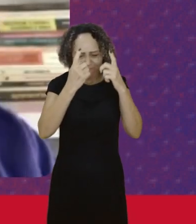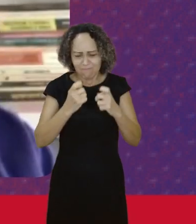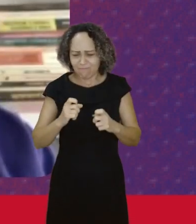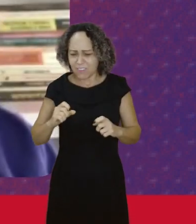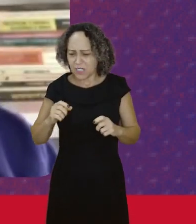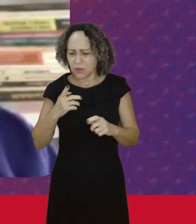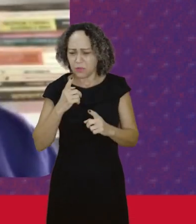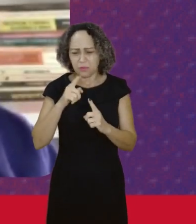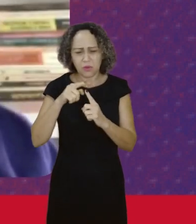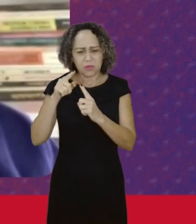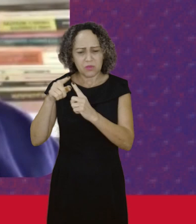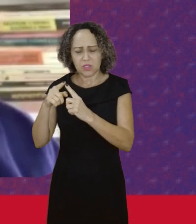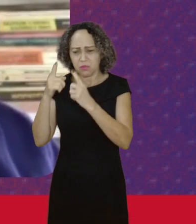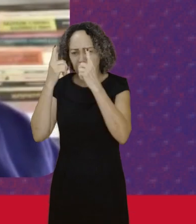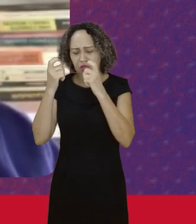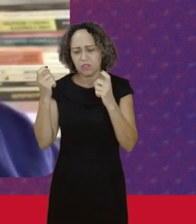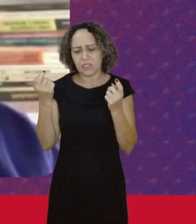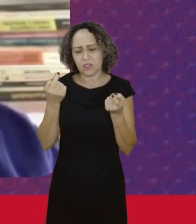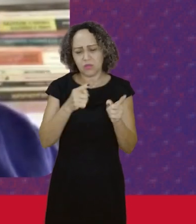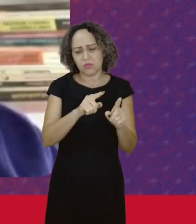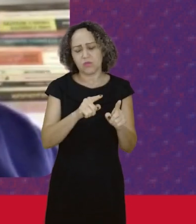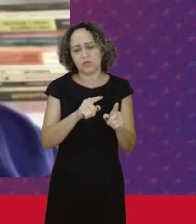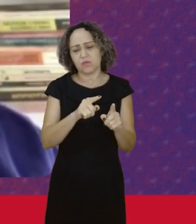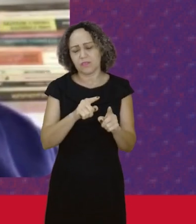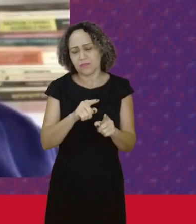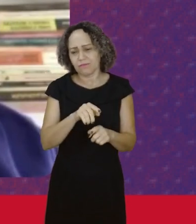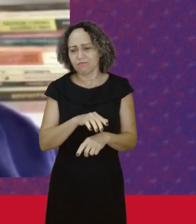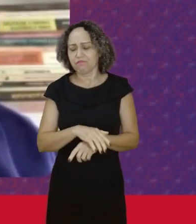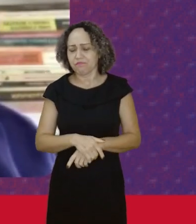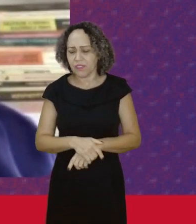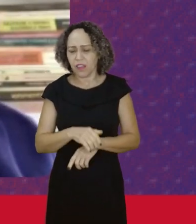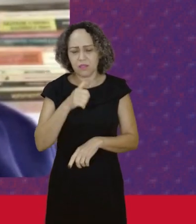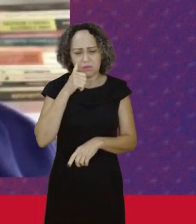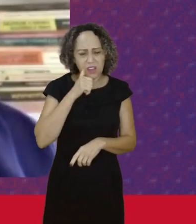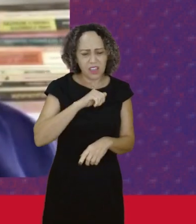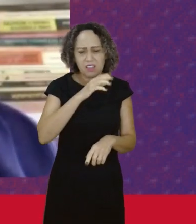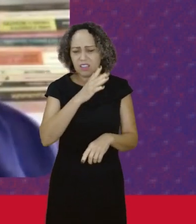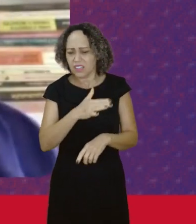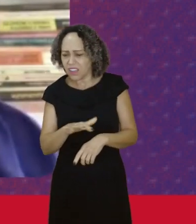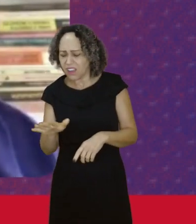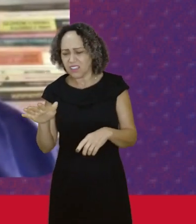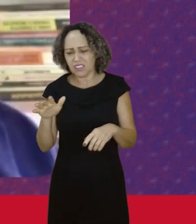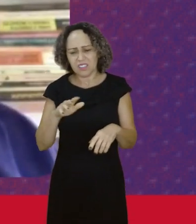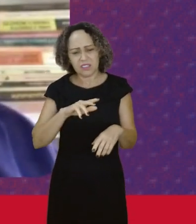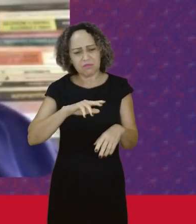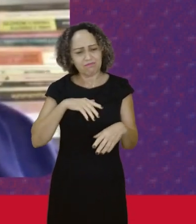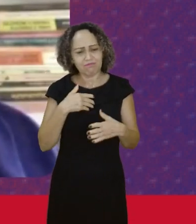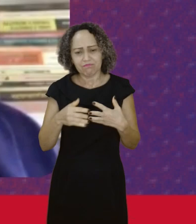reconheçamos isso na escola, para poder desenvolver políticas, seja no âmbito da